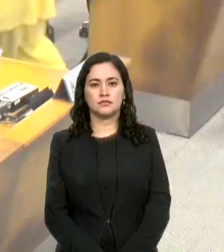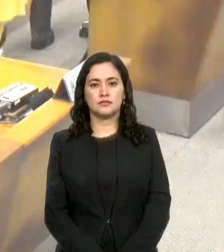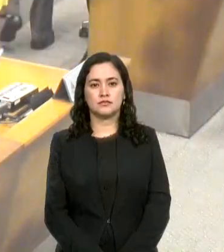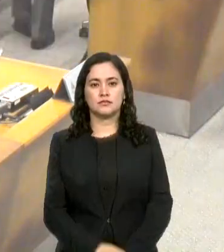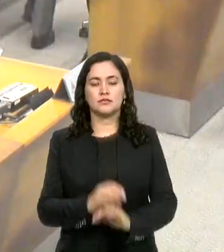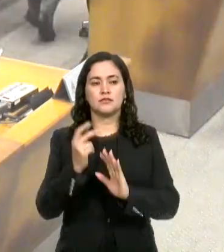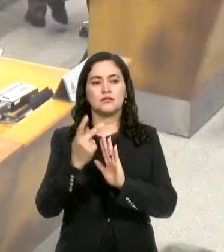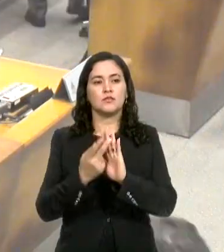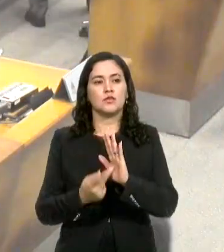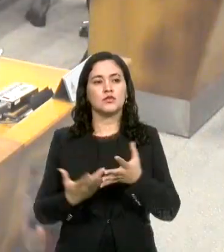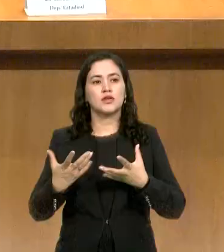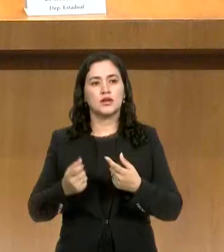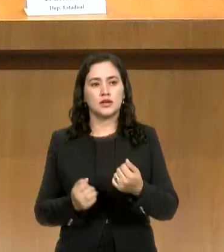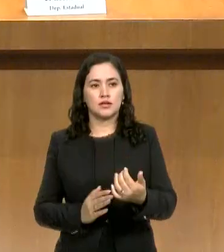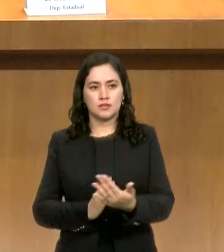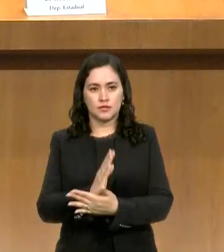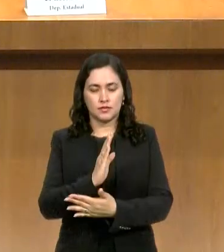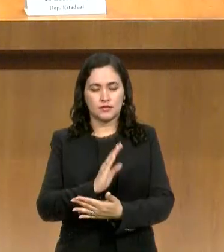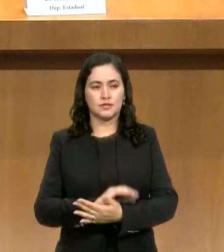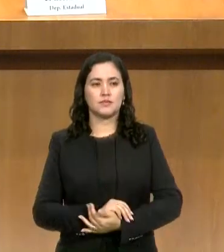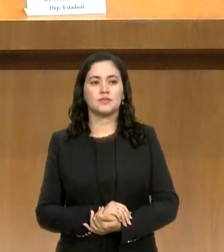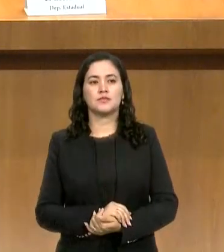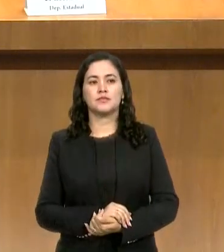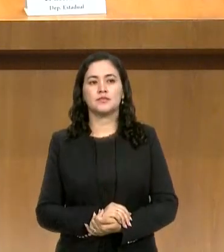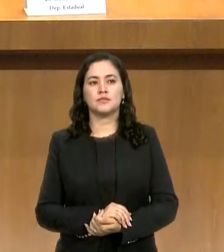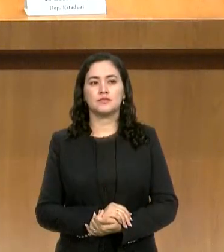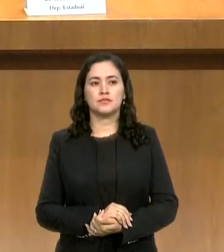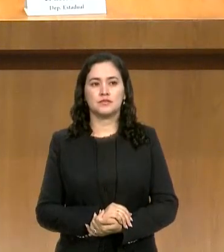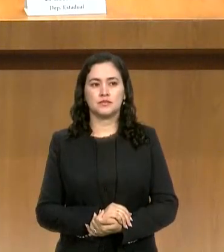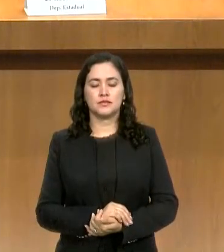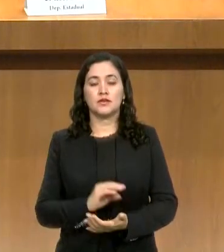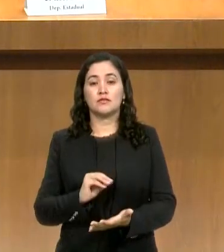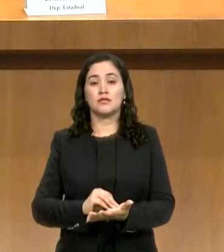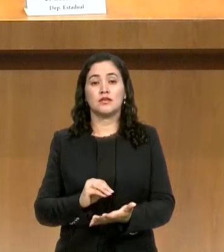Projeto aprovado. Vai à sanção.